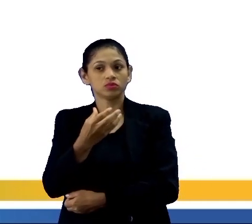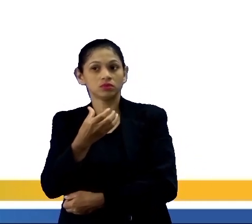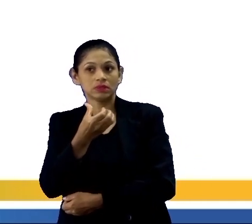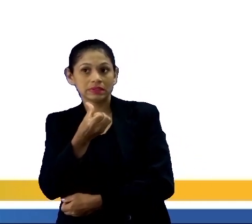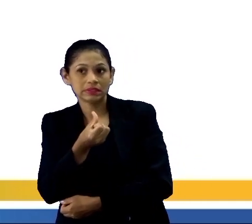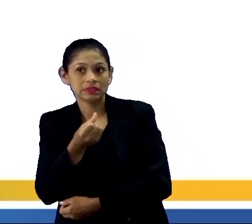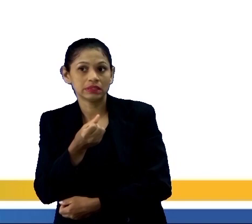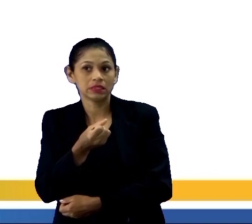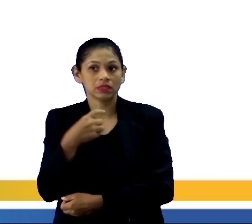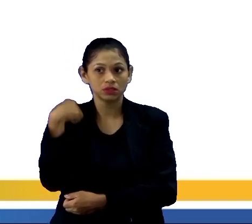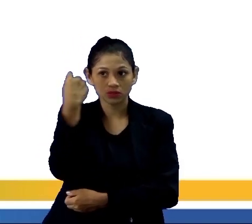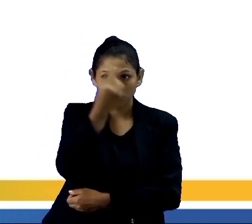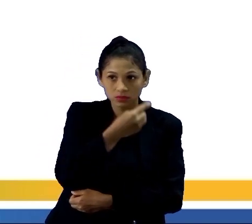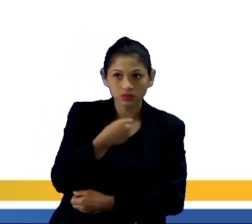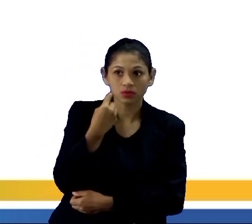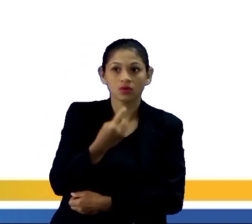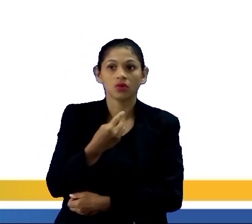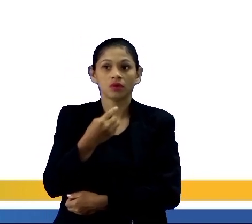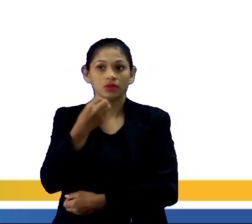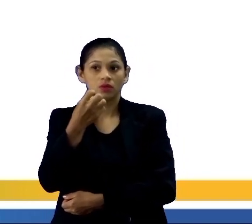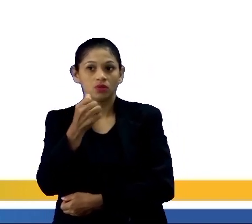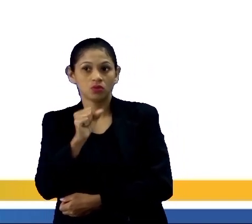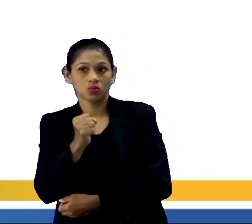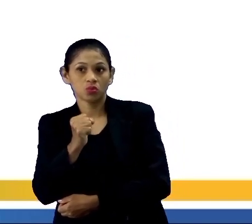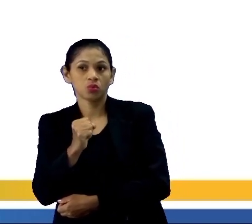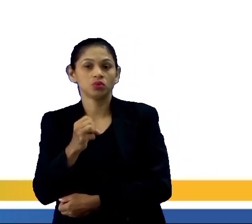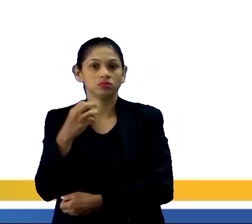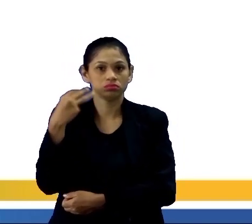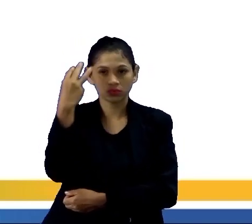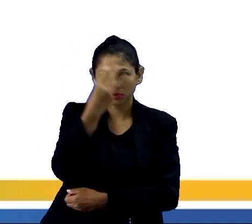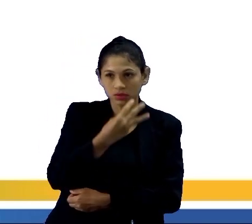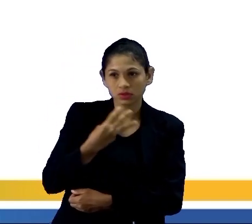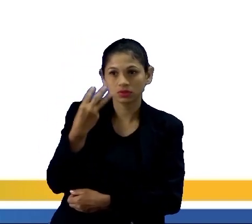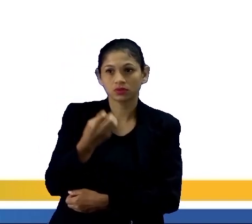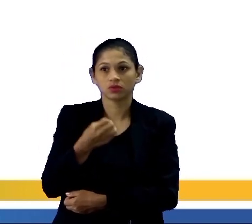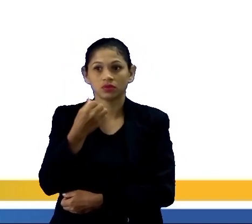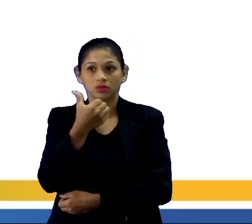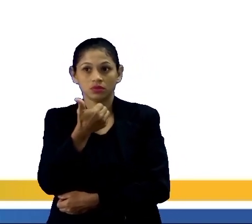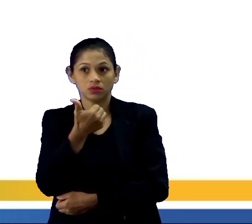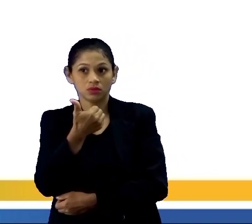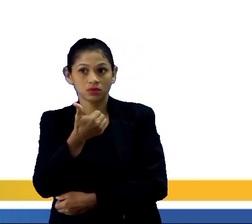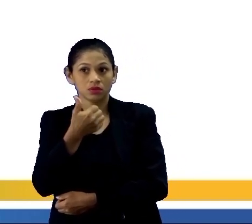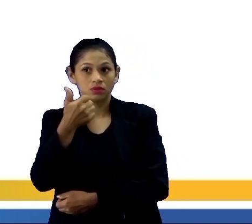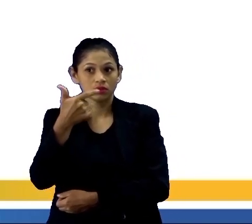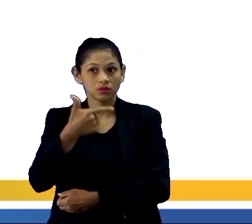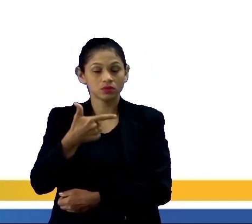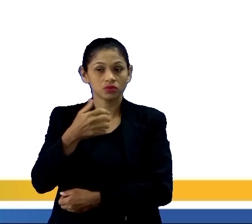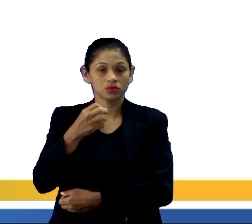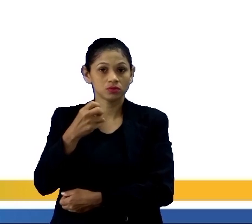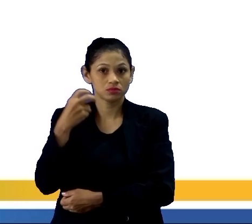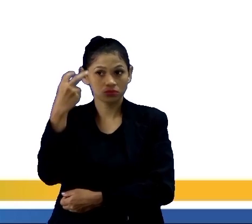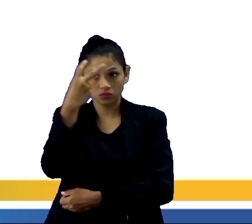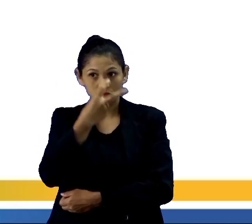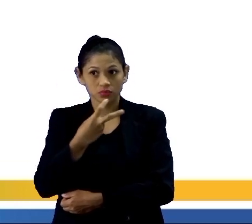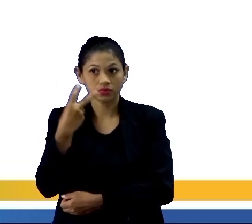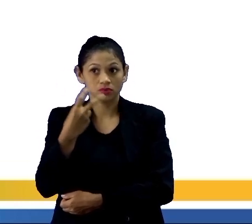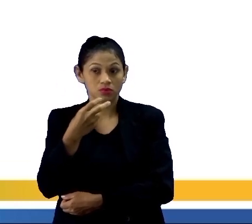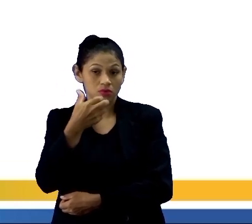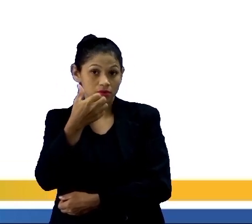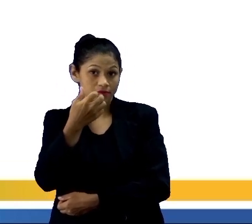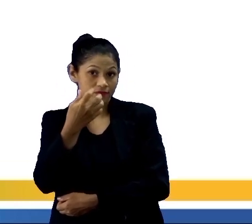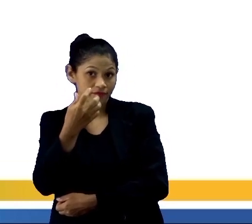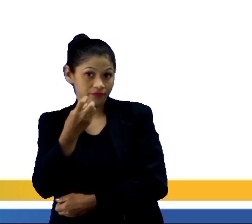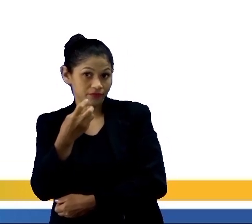8 torneiras em 3 horas, 12 torneiras em 2 horas, 24 torneiras em 1